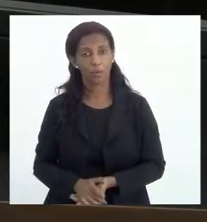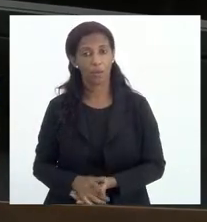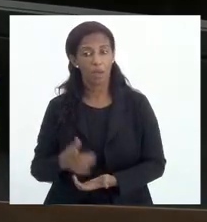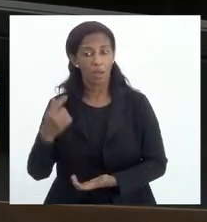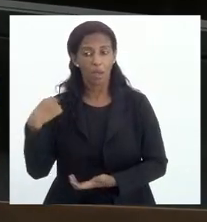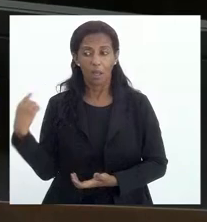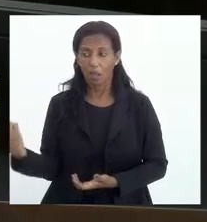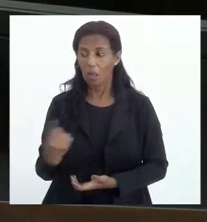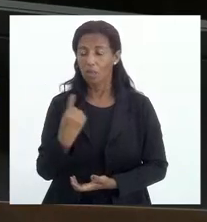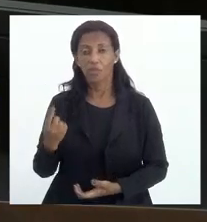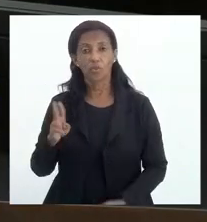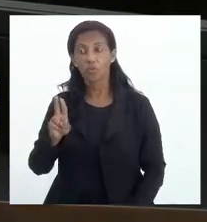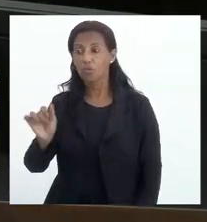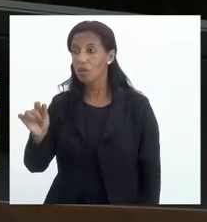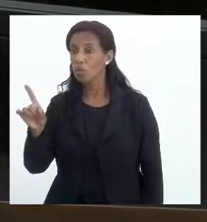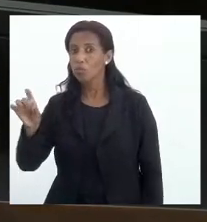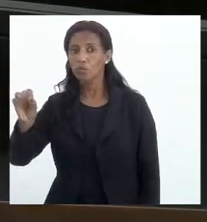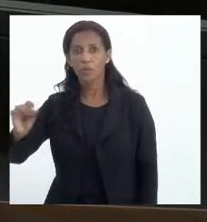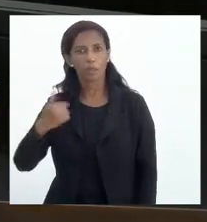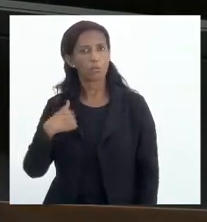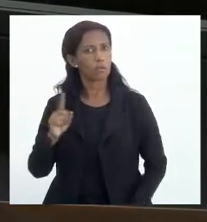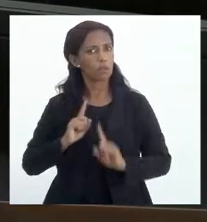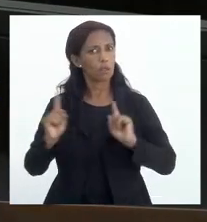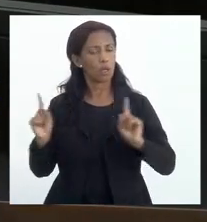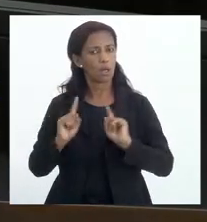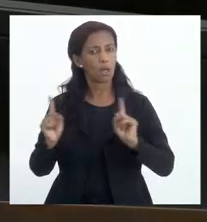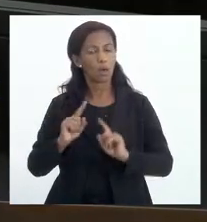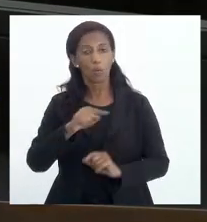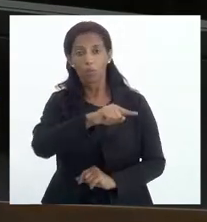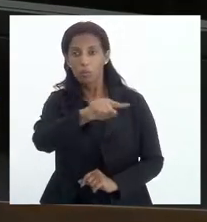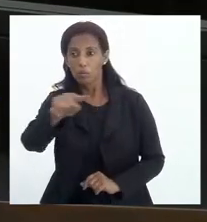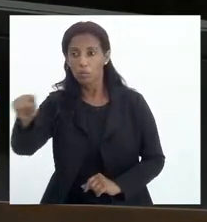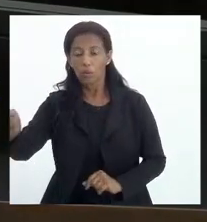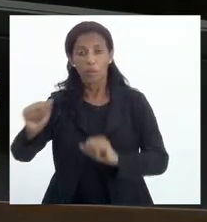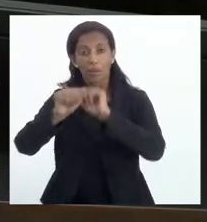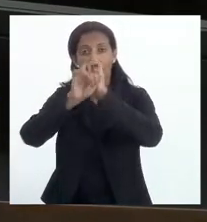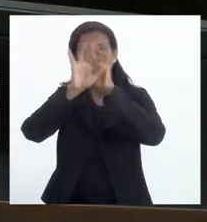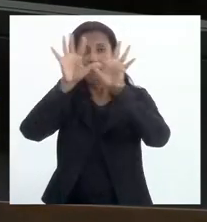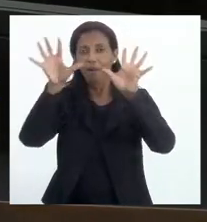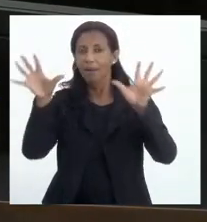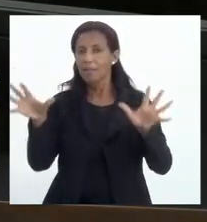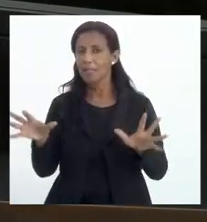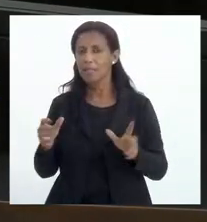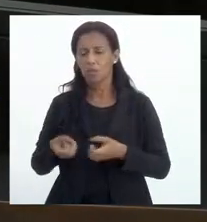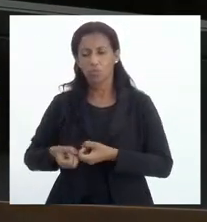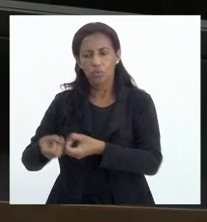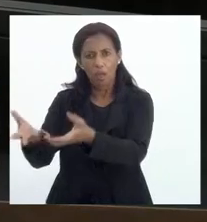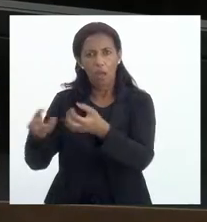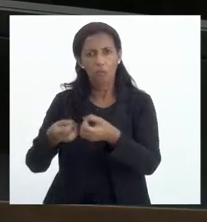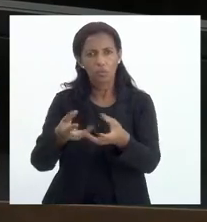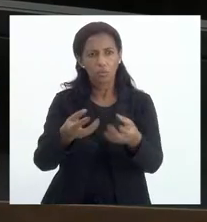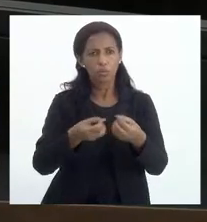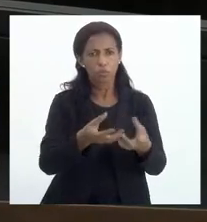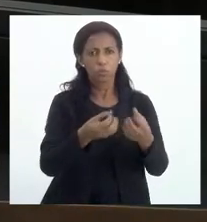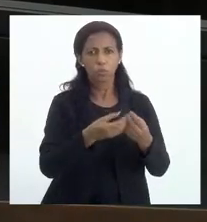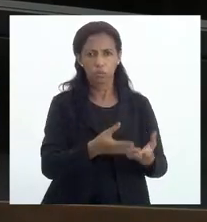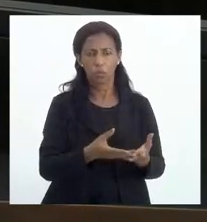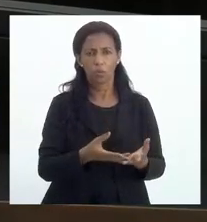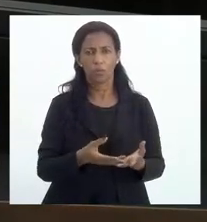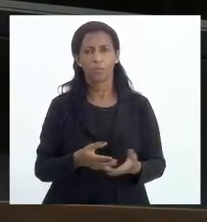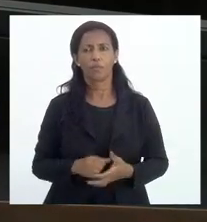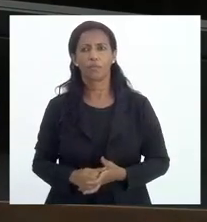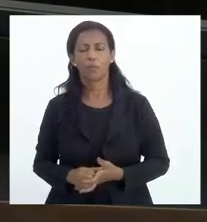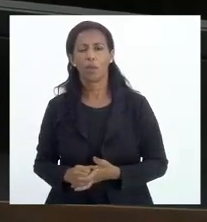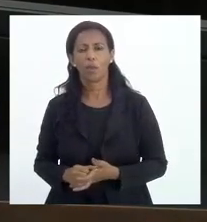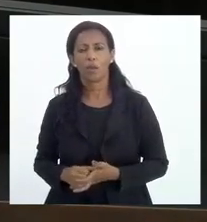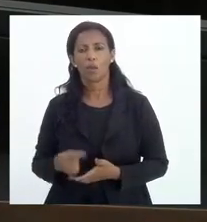está usando. Não. Os senhores terão clareza do que será gasto com a concessão do saneamento